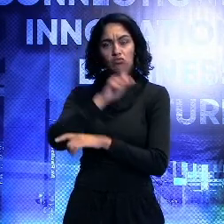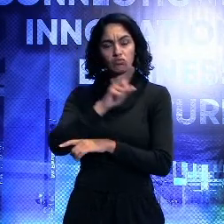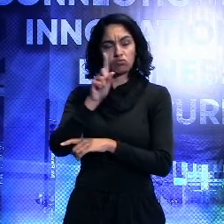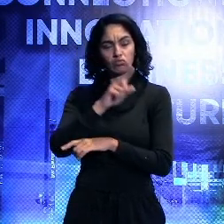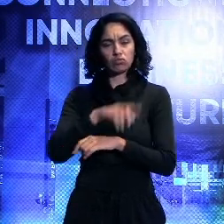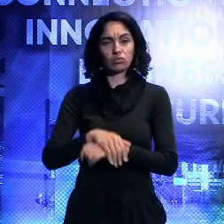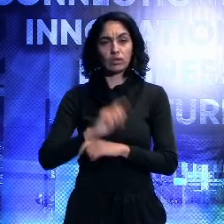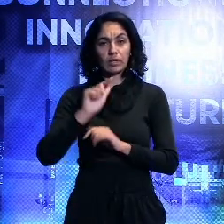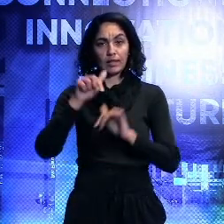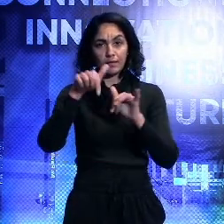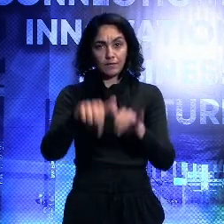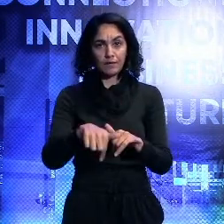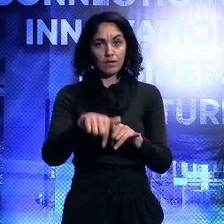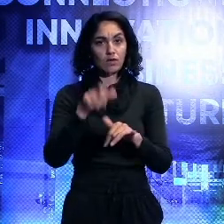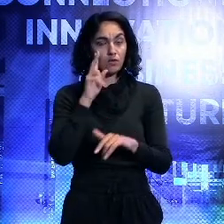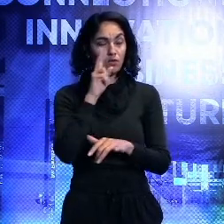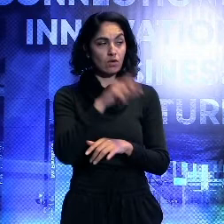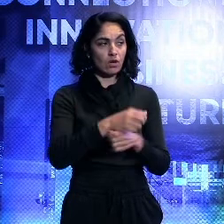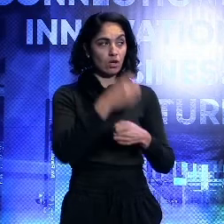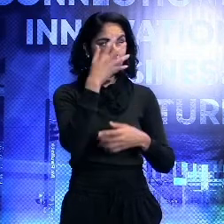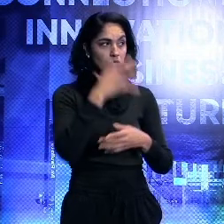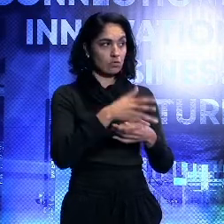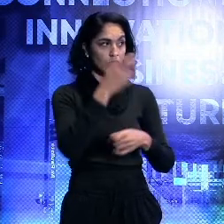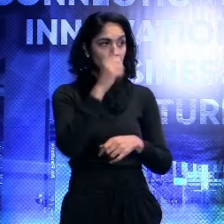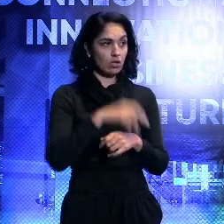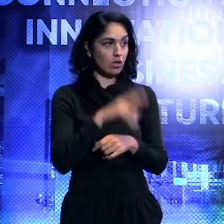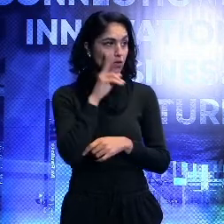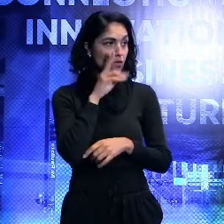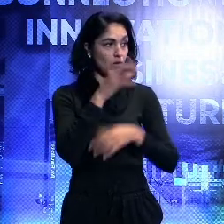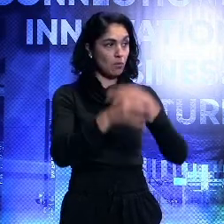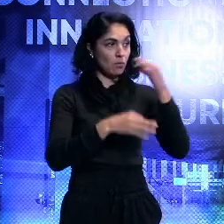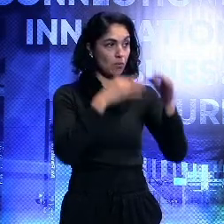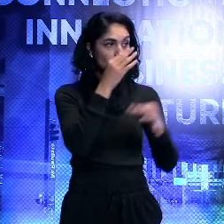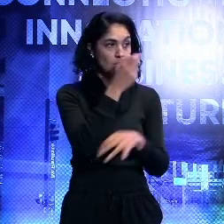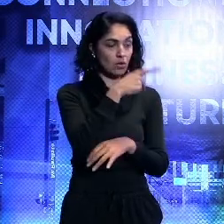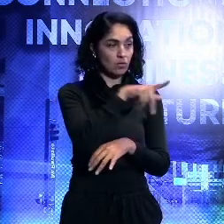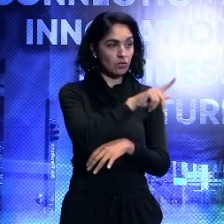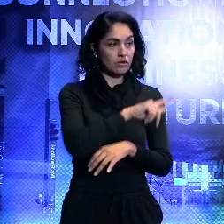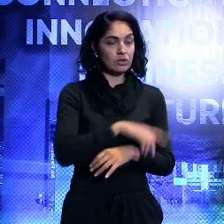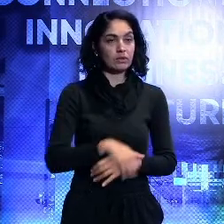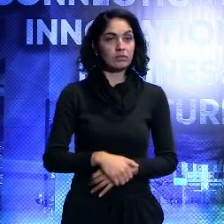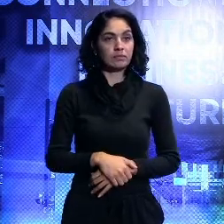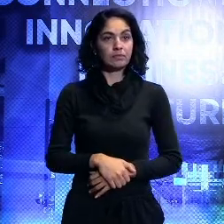quando terminar a palestra, eu vou dar uma olhada no chat também e vou ver a opinião de vocês.